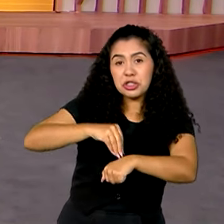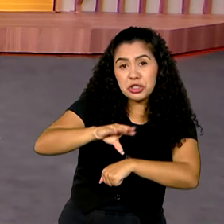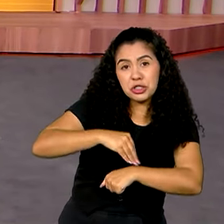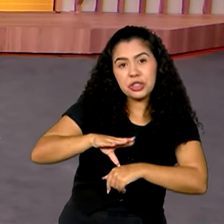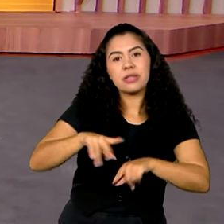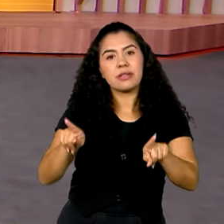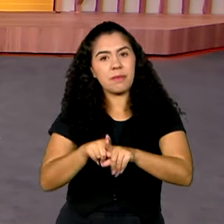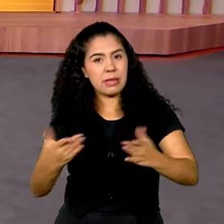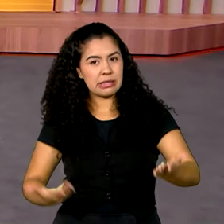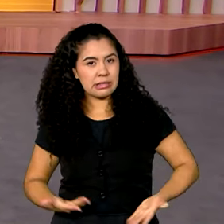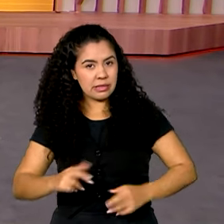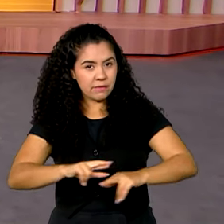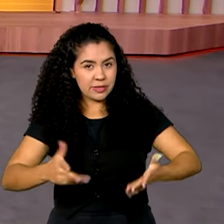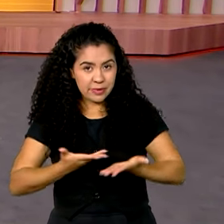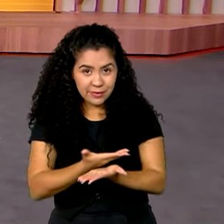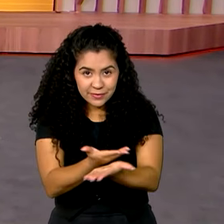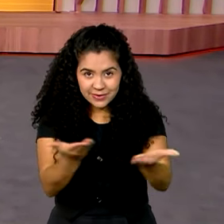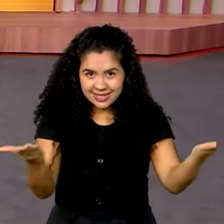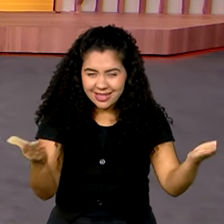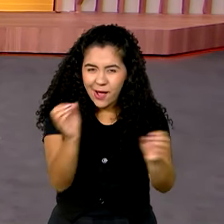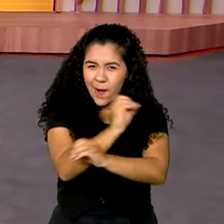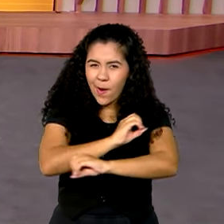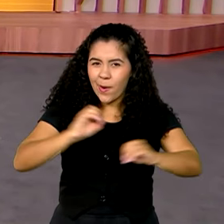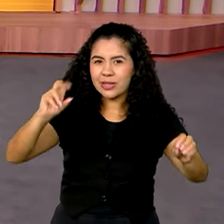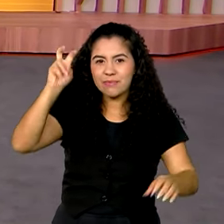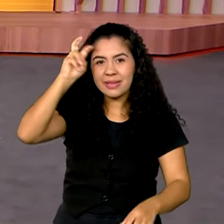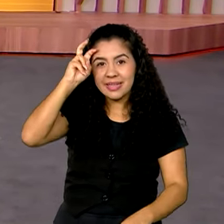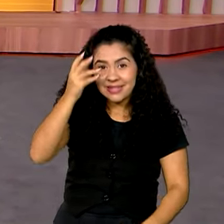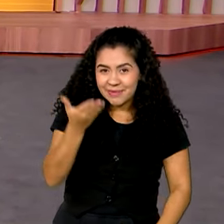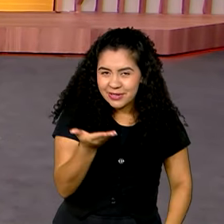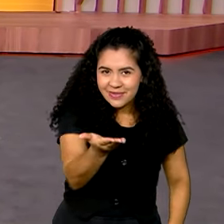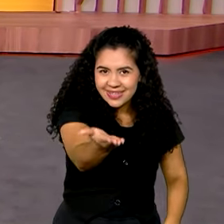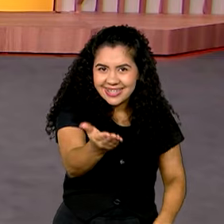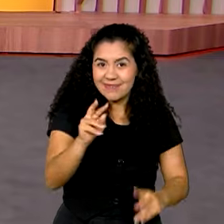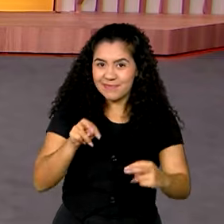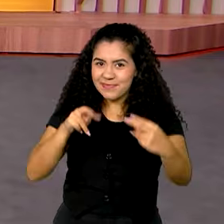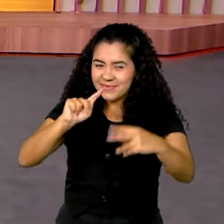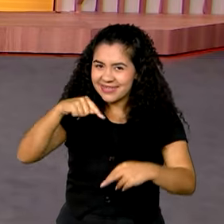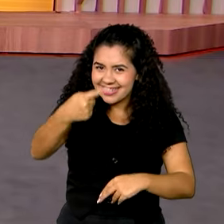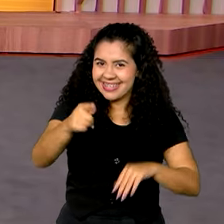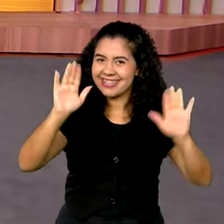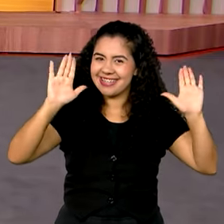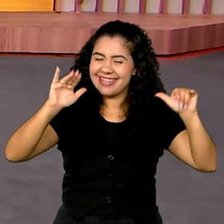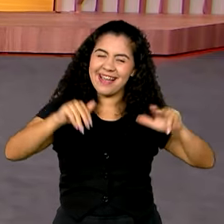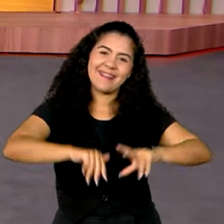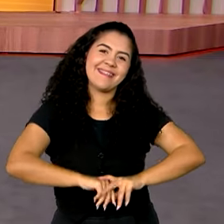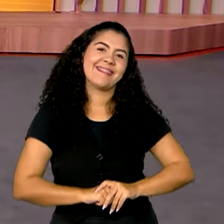serviços para você, cidadão. Uma ótima quinta-feira para você e até uma próxima.